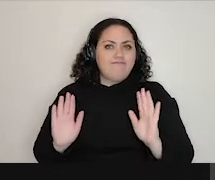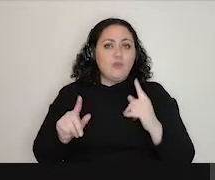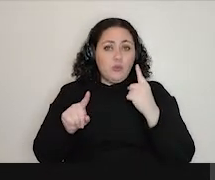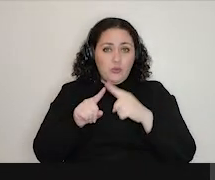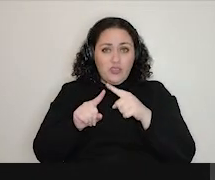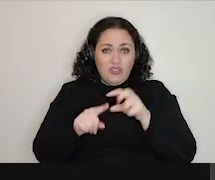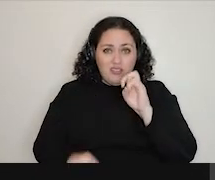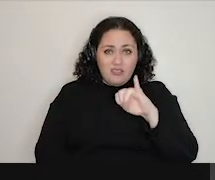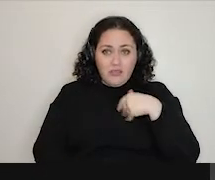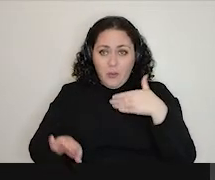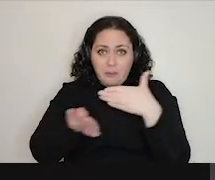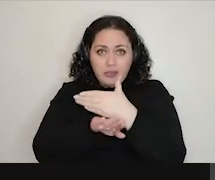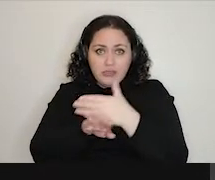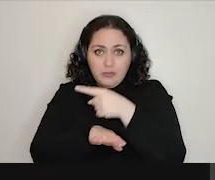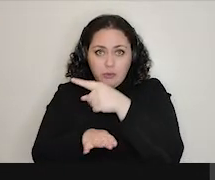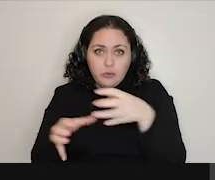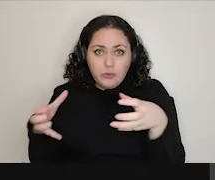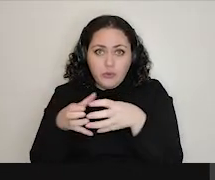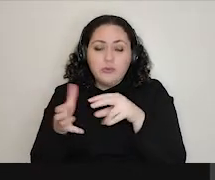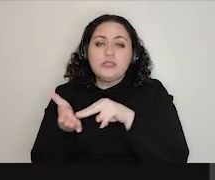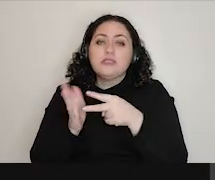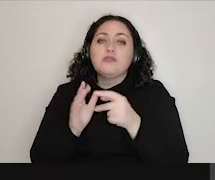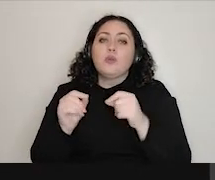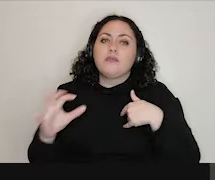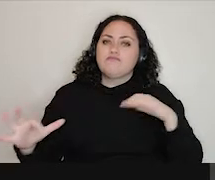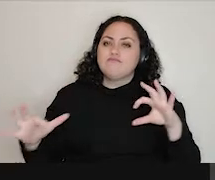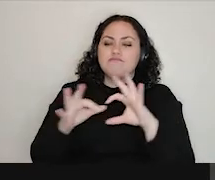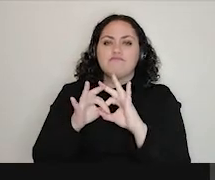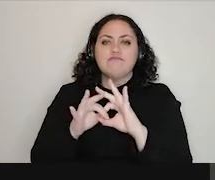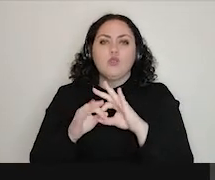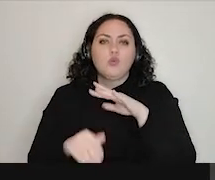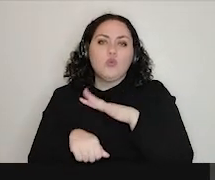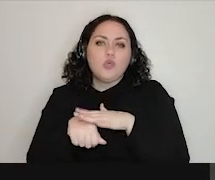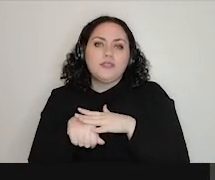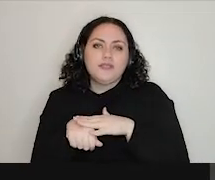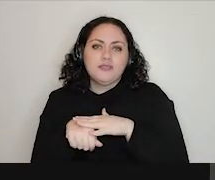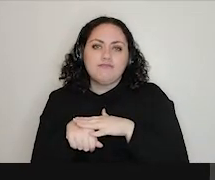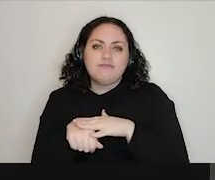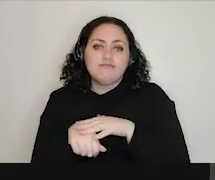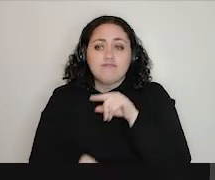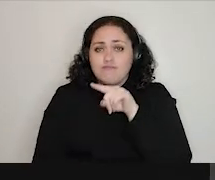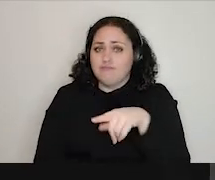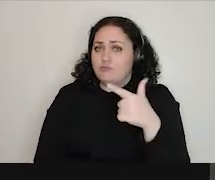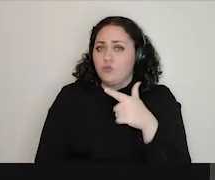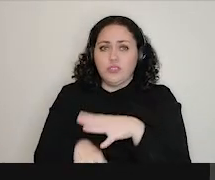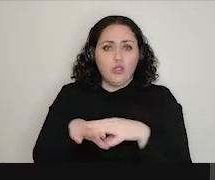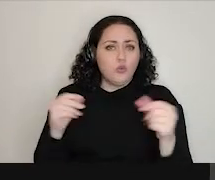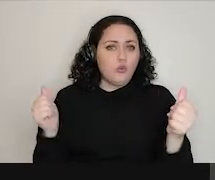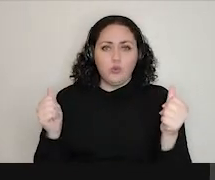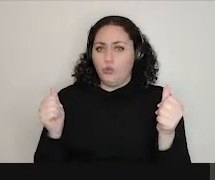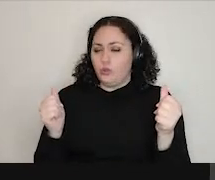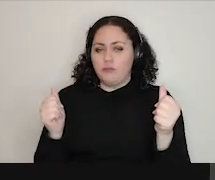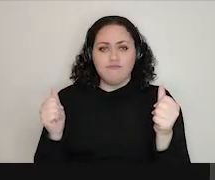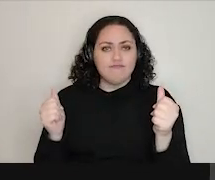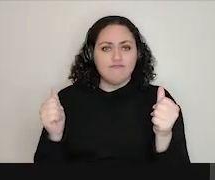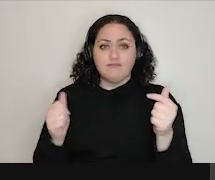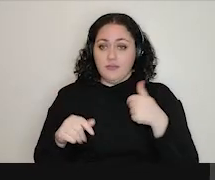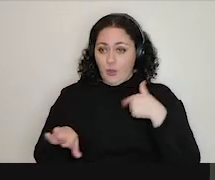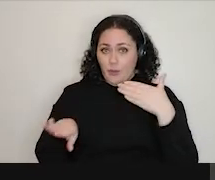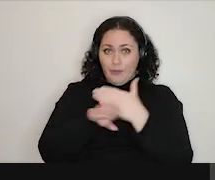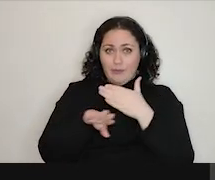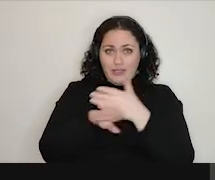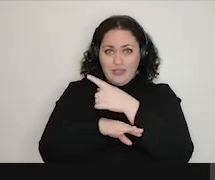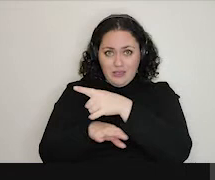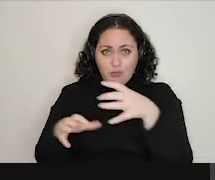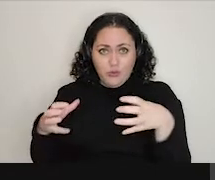grupo, porque pertencer a esse grupo significa estar atrelado a uma doença, né, que